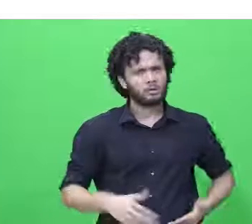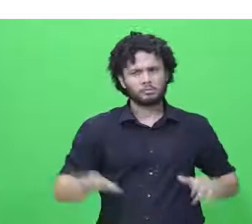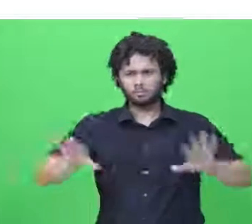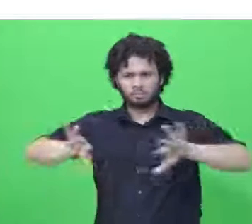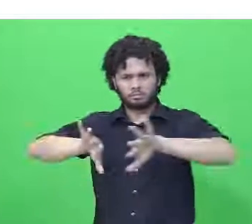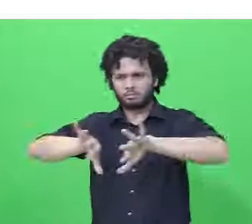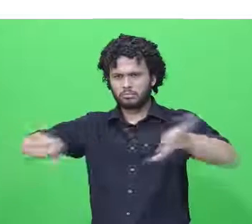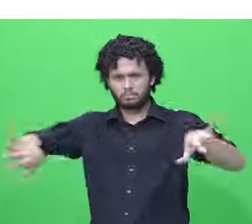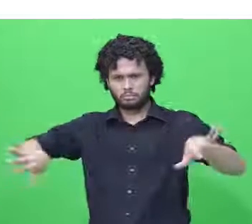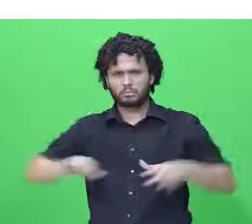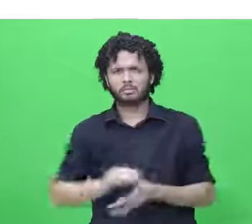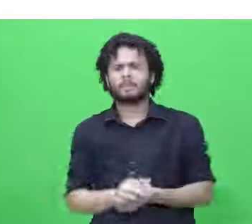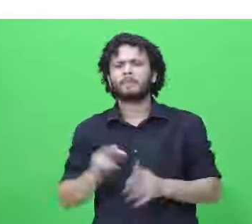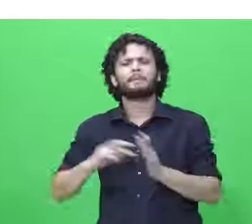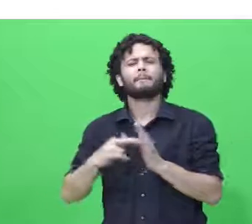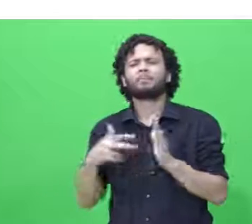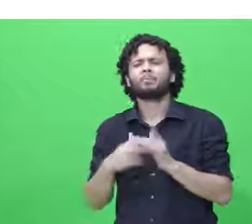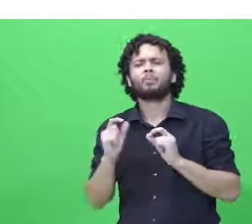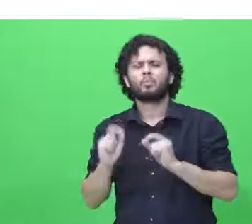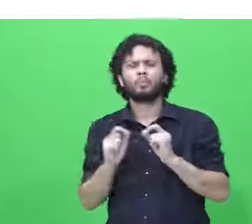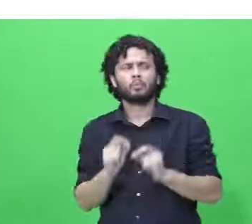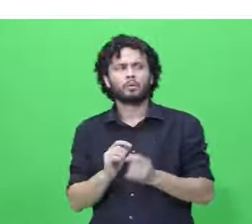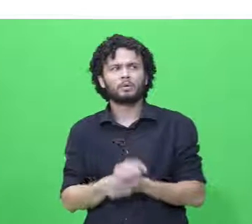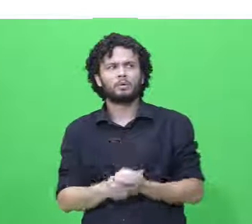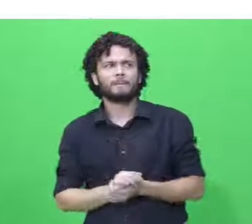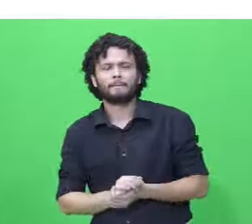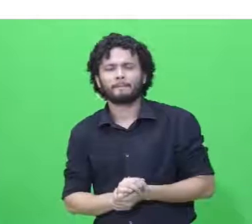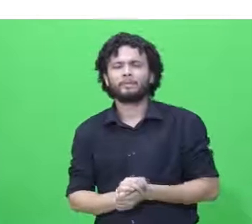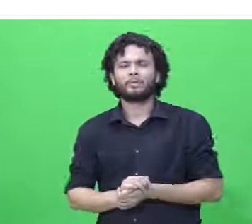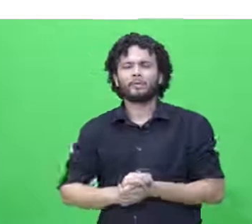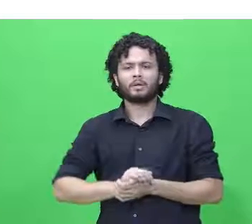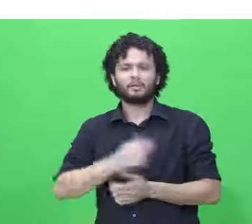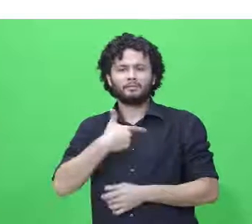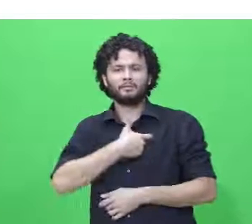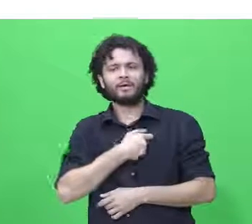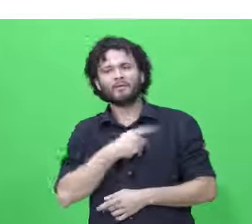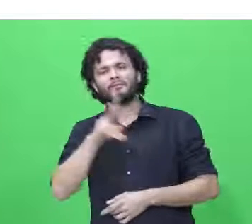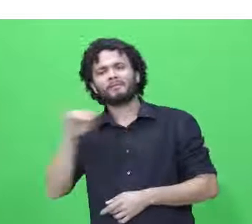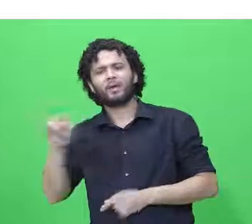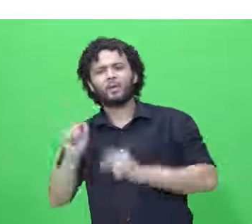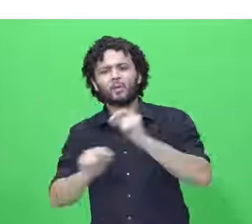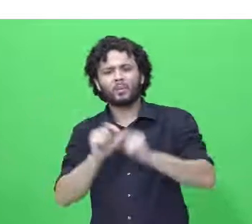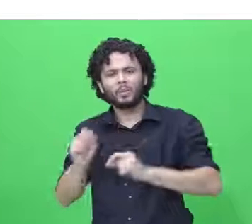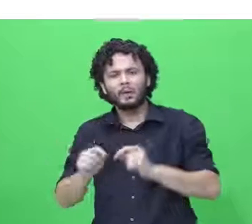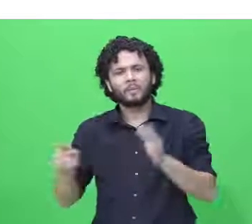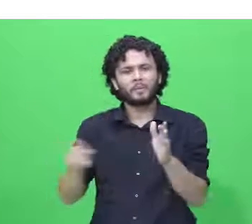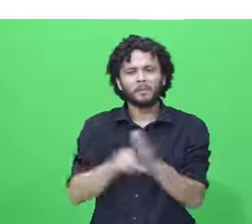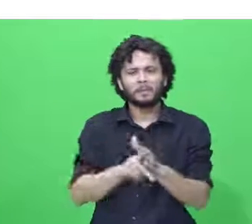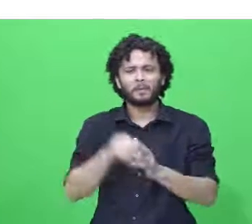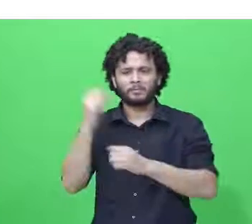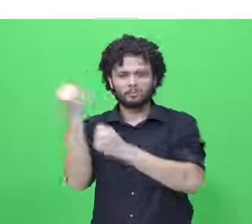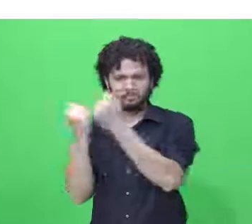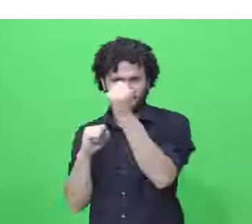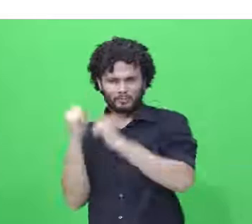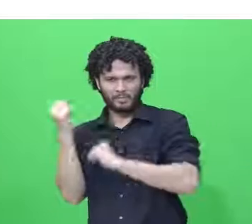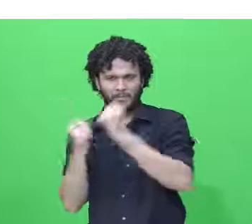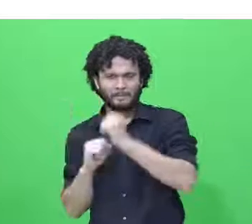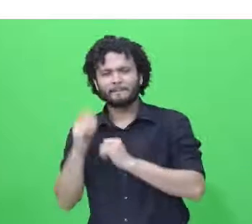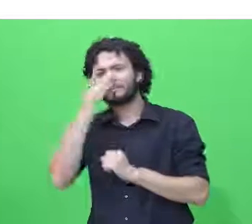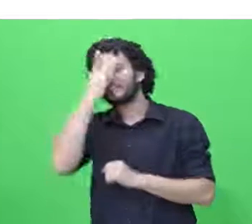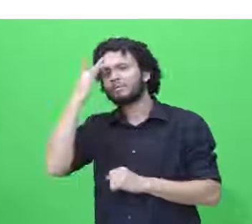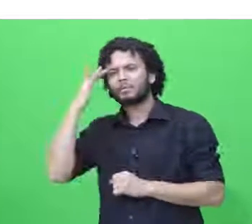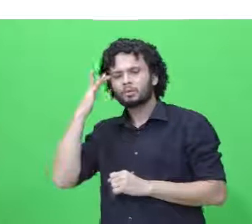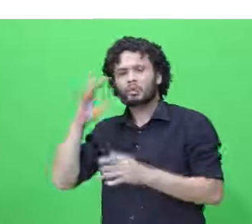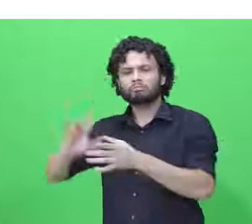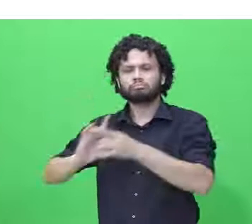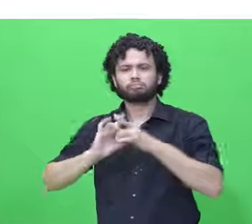próprio. O que é, então, esse sindicalismo pelego? Vargas vai implantar, principalmente para os industriais, pessoas